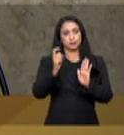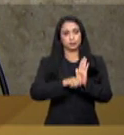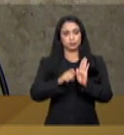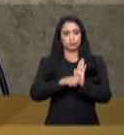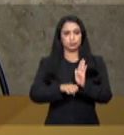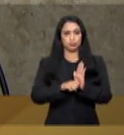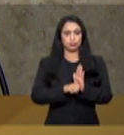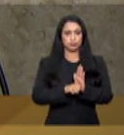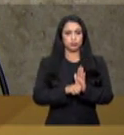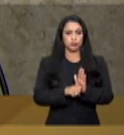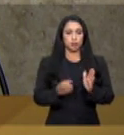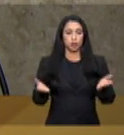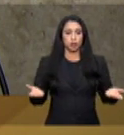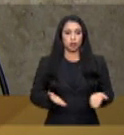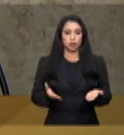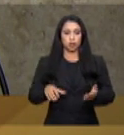hoje